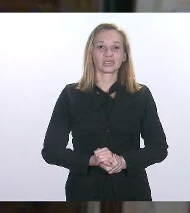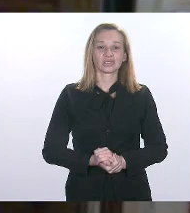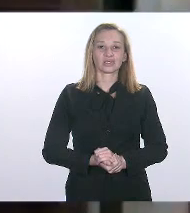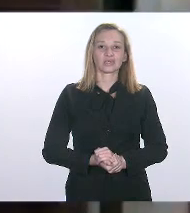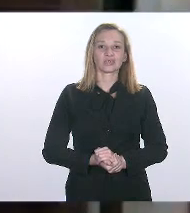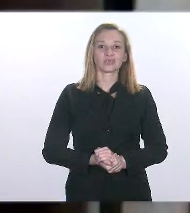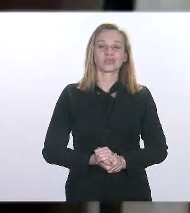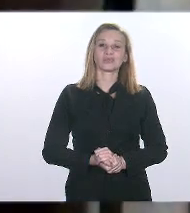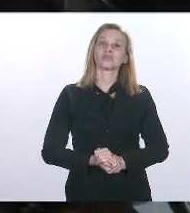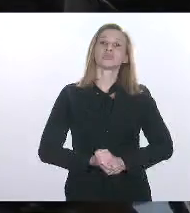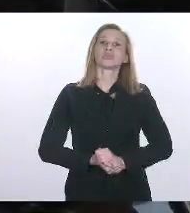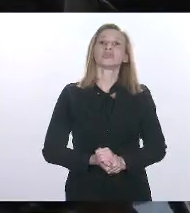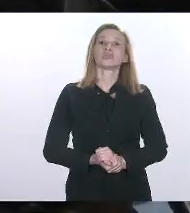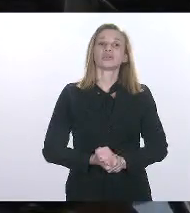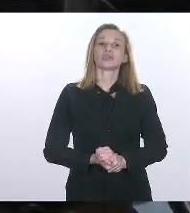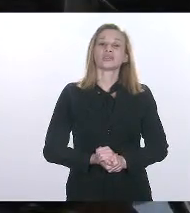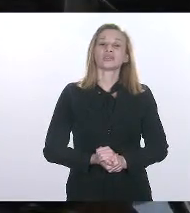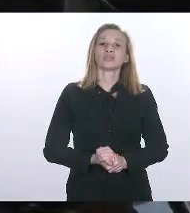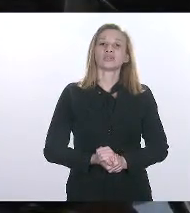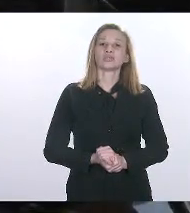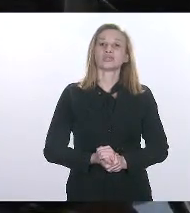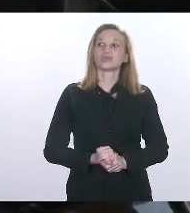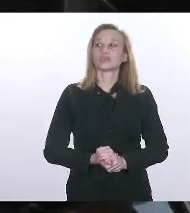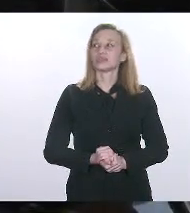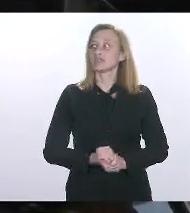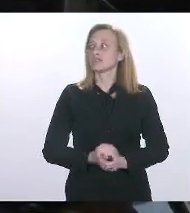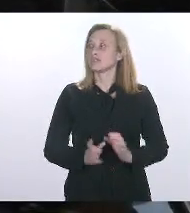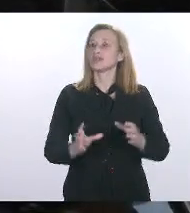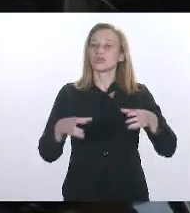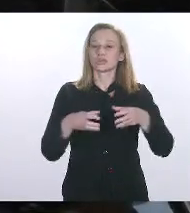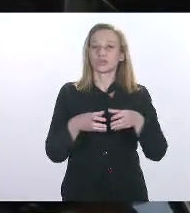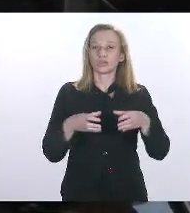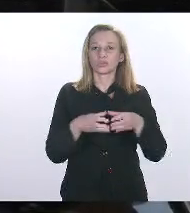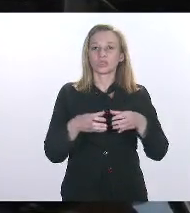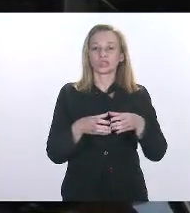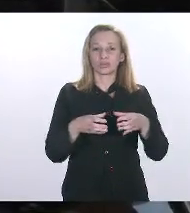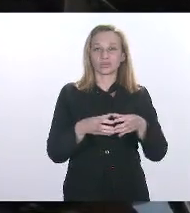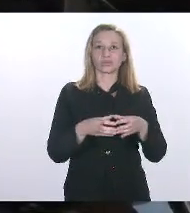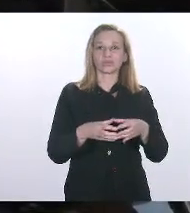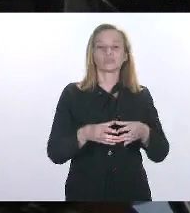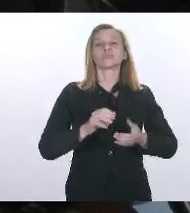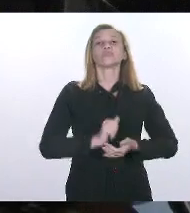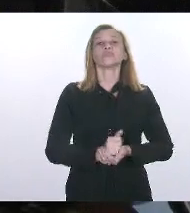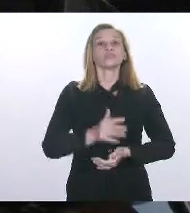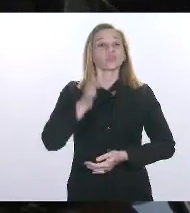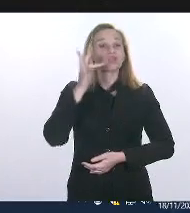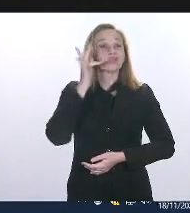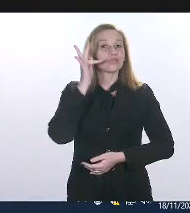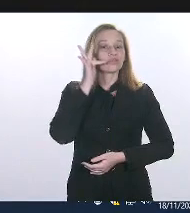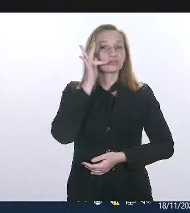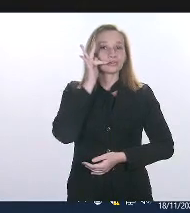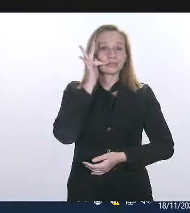Pela Comissão de Defesa do Meio Ambiente, deputado Jorge Felipe Neto.